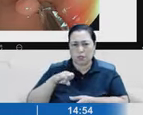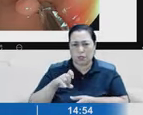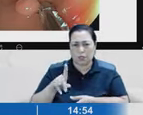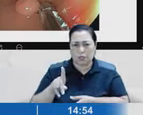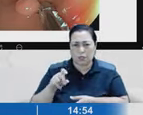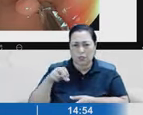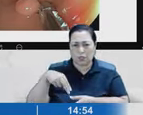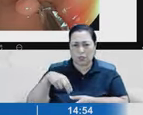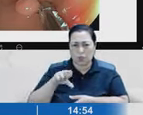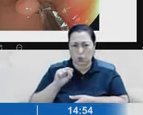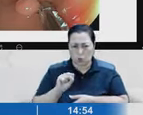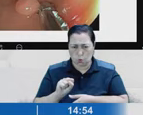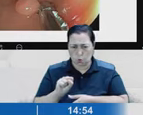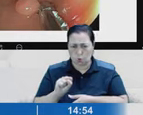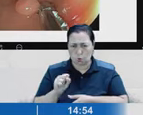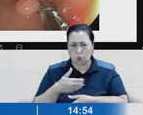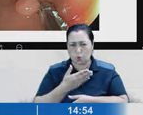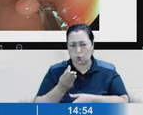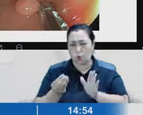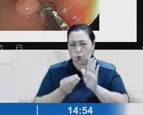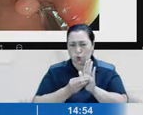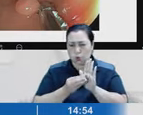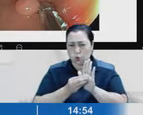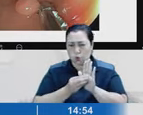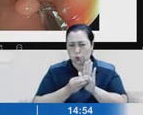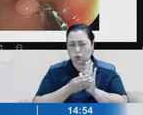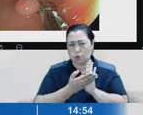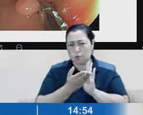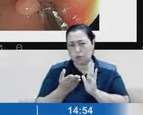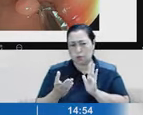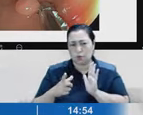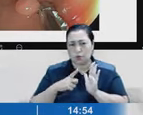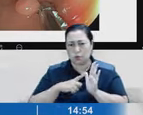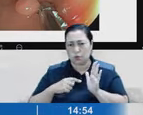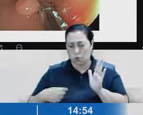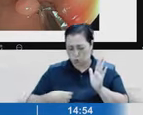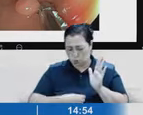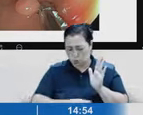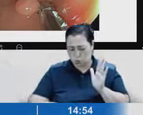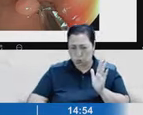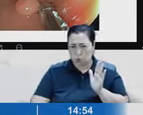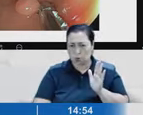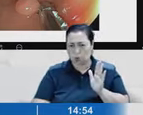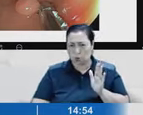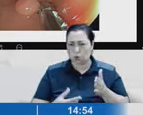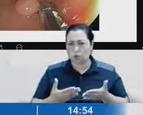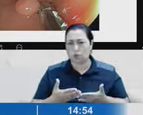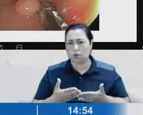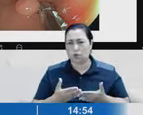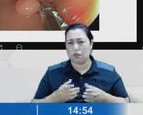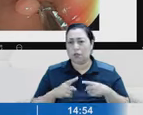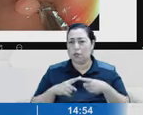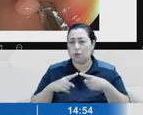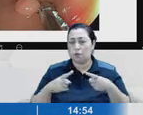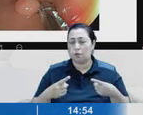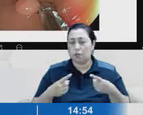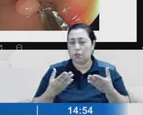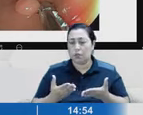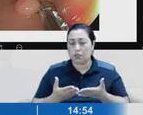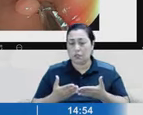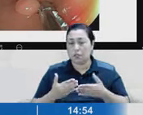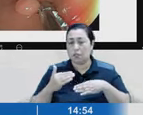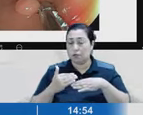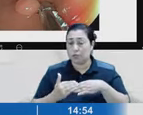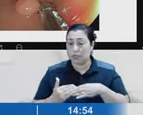adenomas ou serrilhados, são os tipos de pólipos que nós temos no intestino. E eles são benignos, mas com o tempo eles